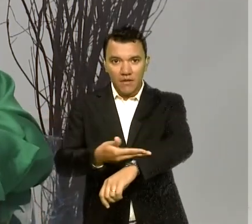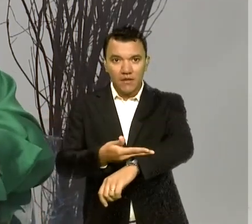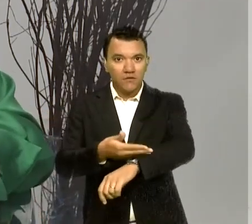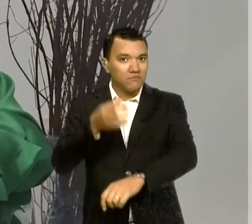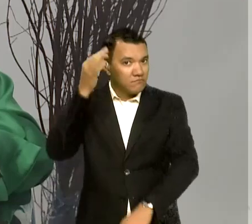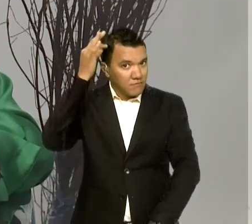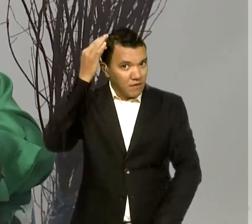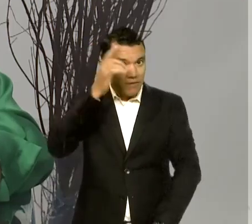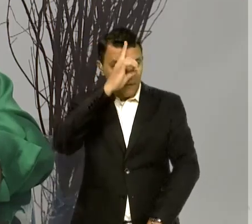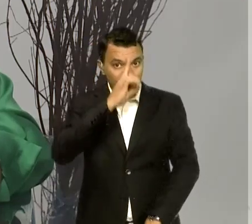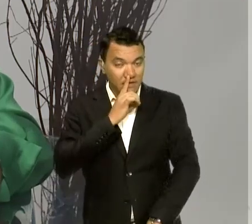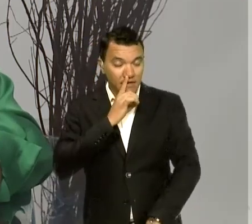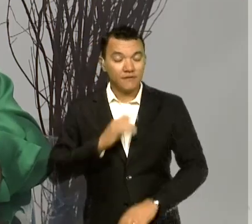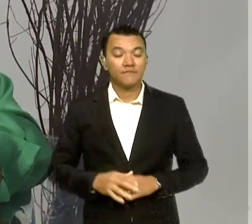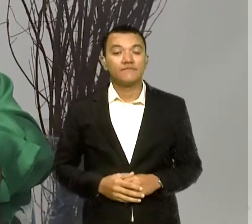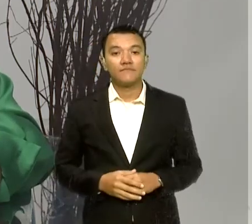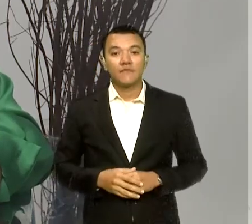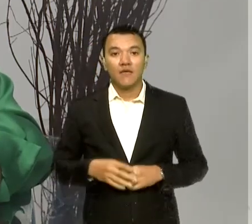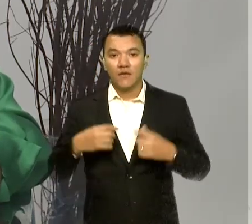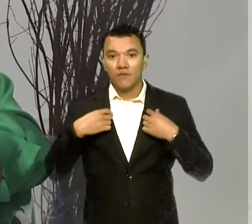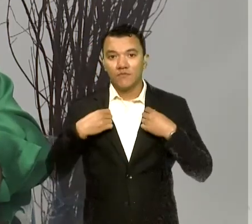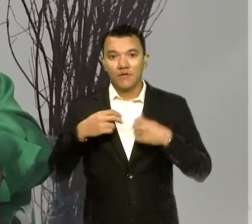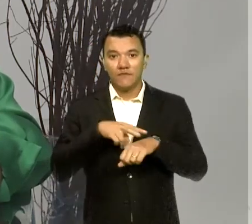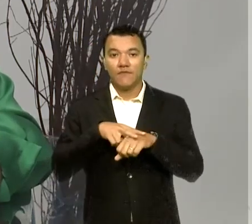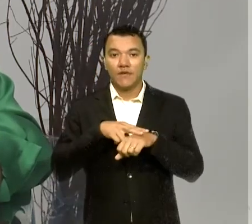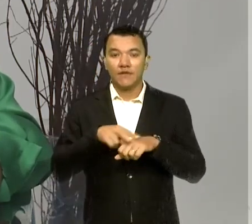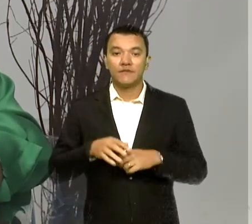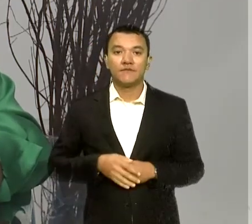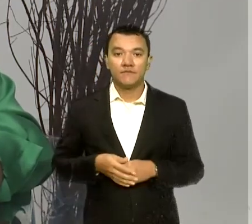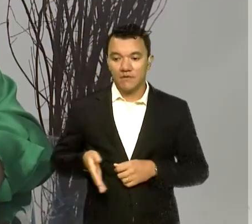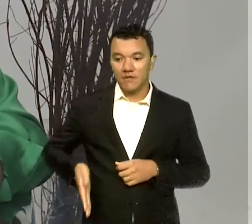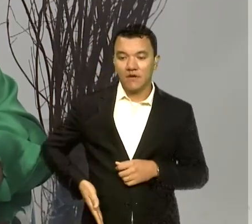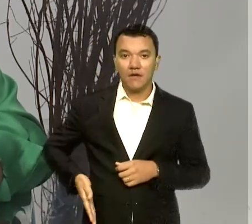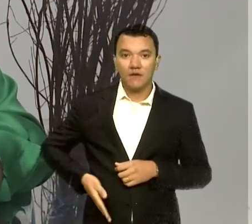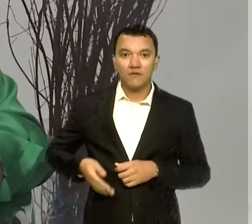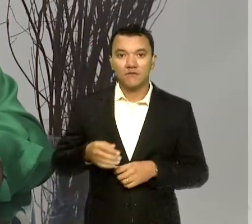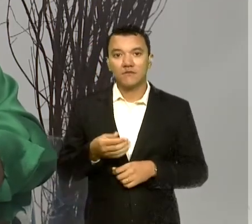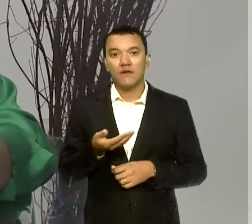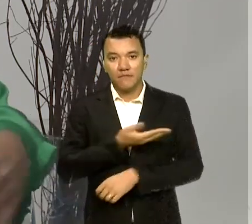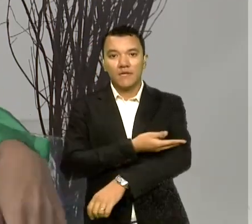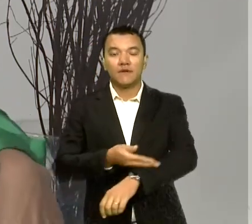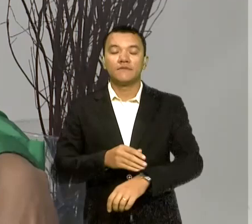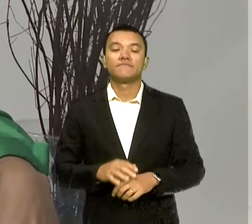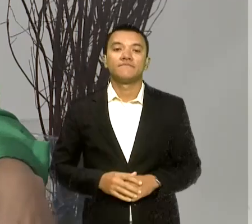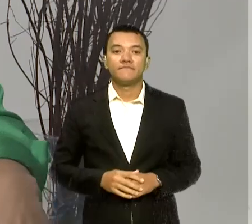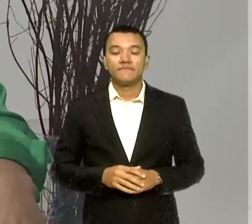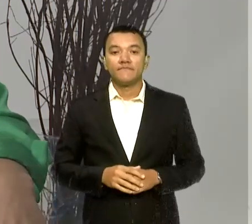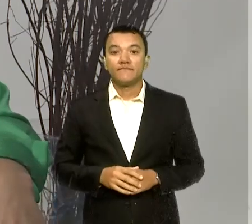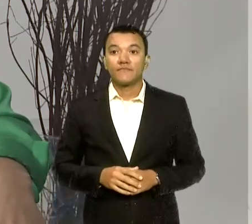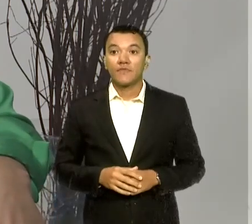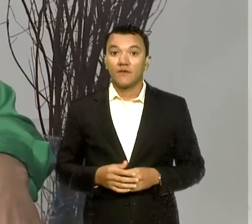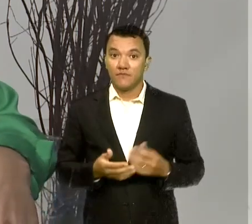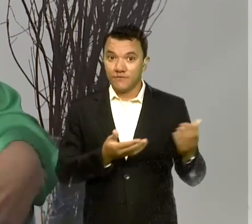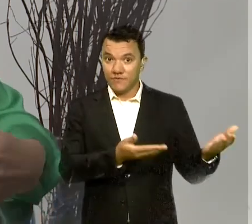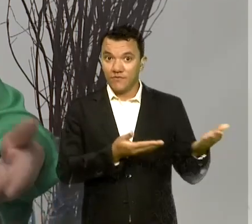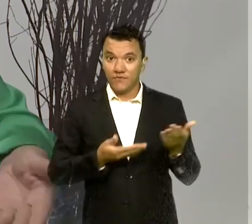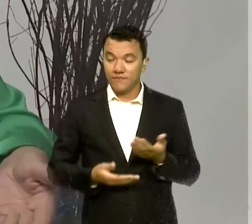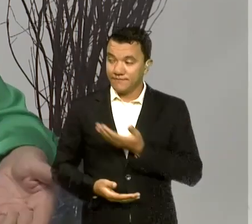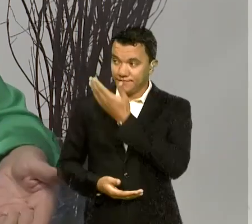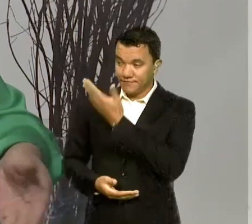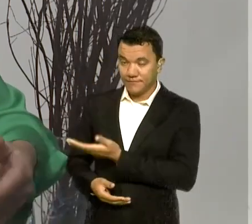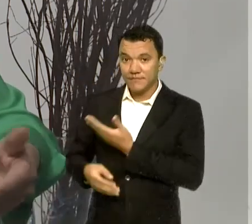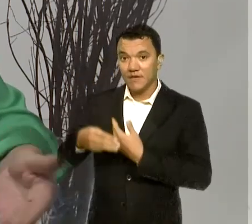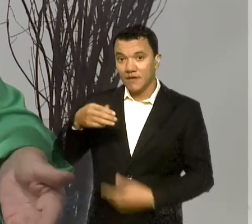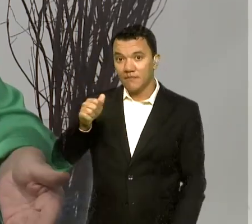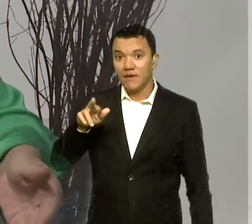loira, estou usando uma blusa verde e uma calça branca. Hoje as minhas convidadas são a Maria